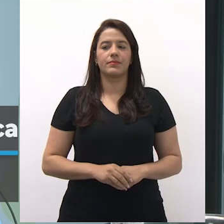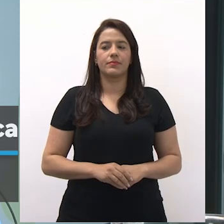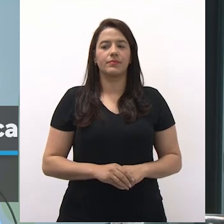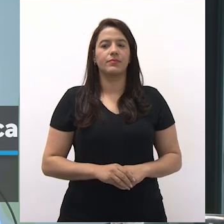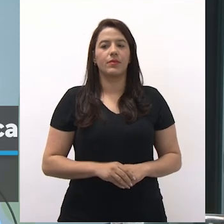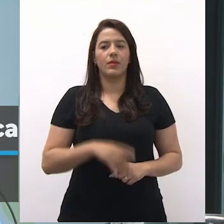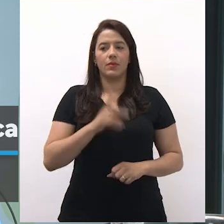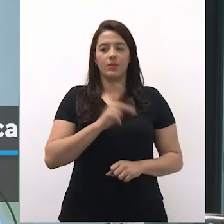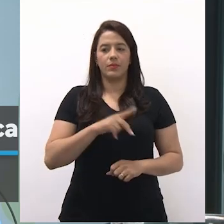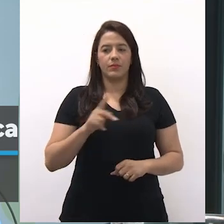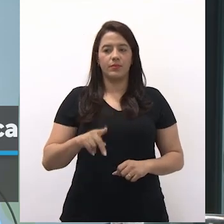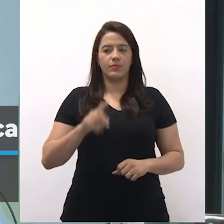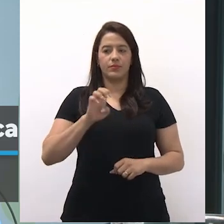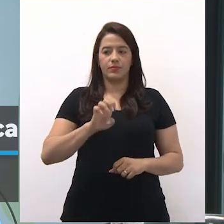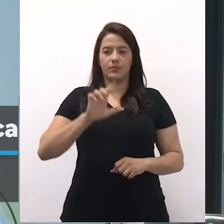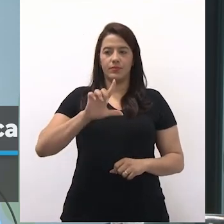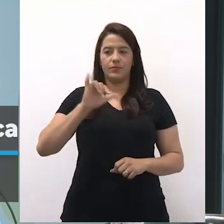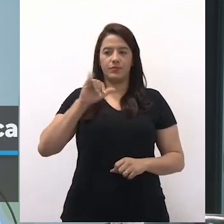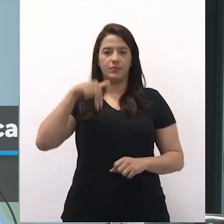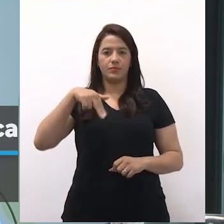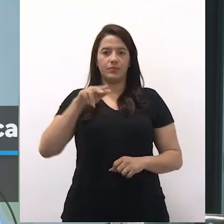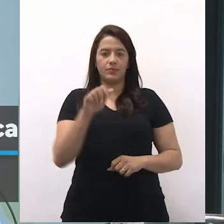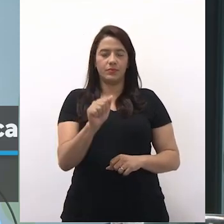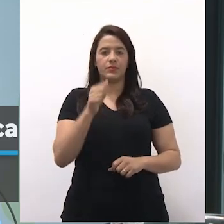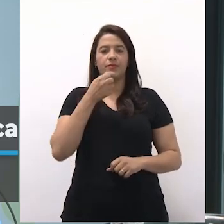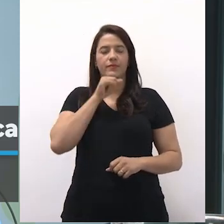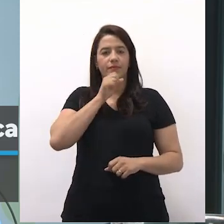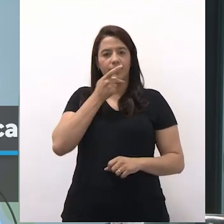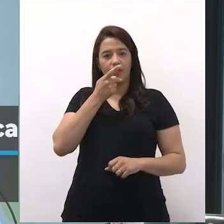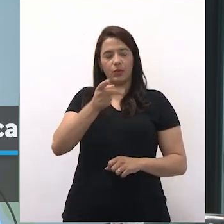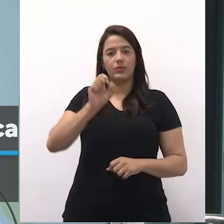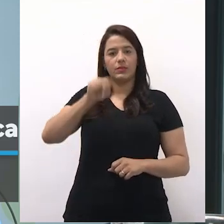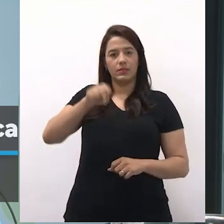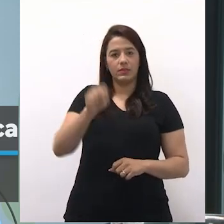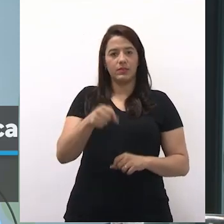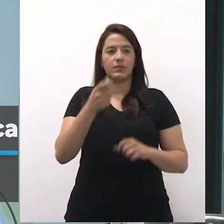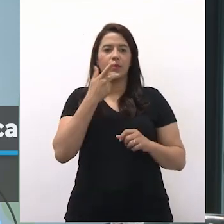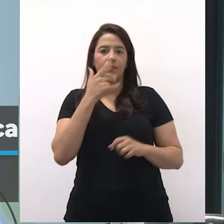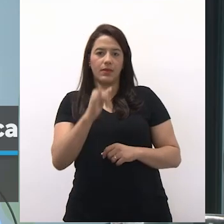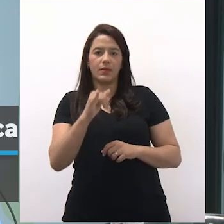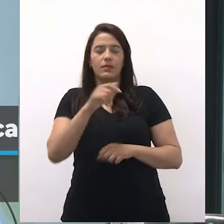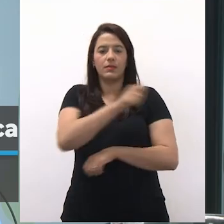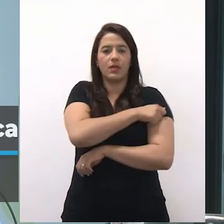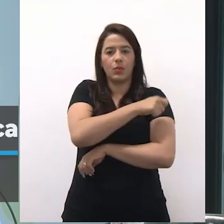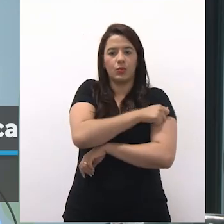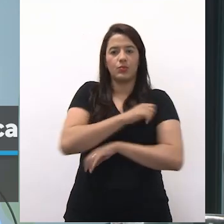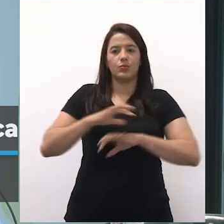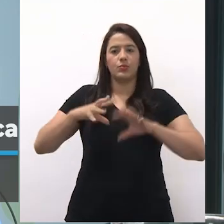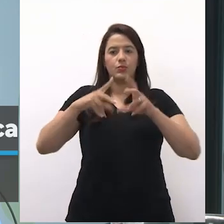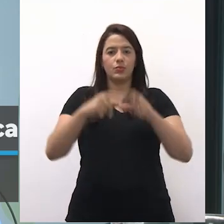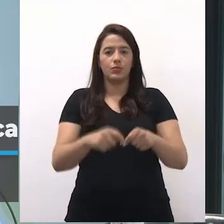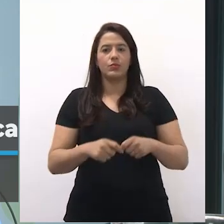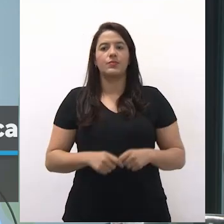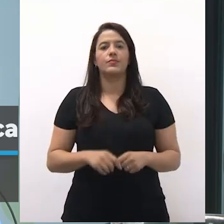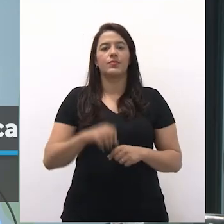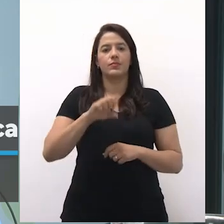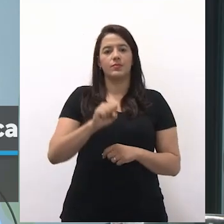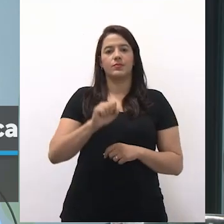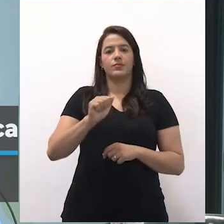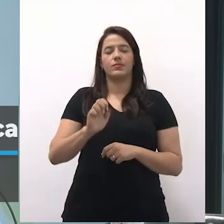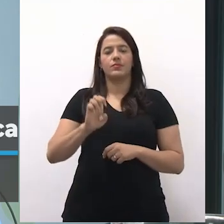A professora Eliana também, sim, pais e alunos. O professor Celso aqui destaca